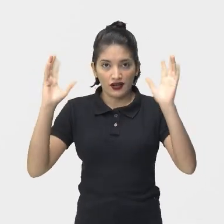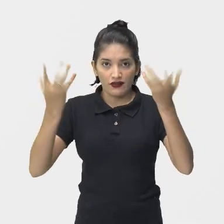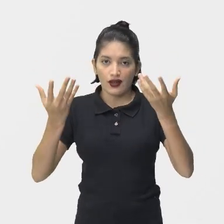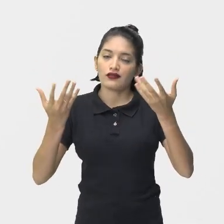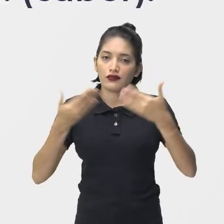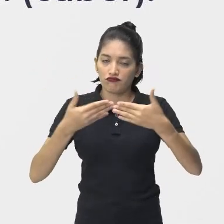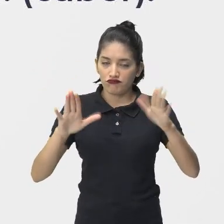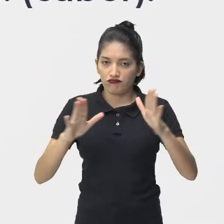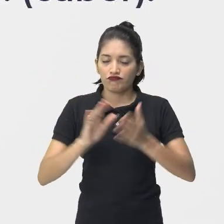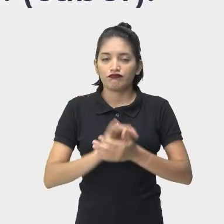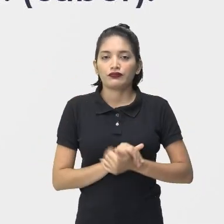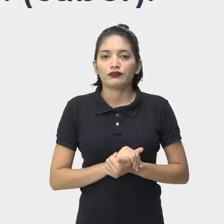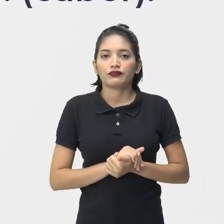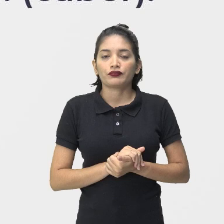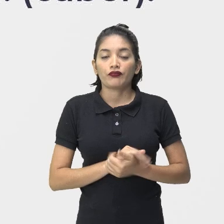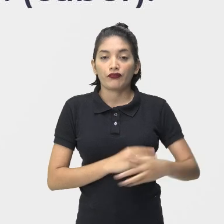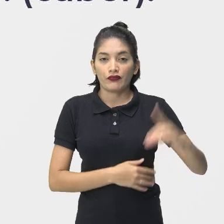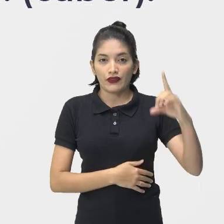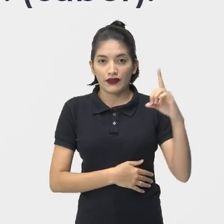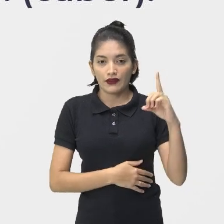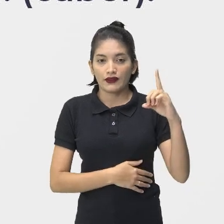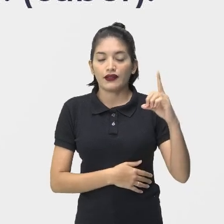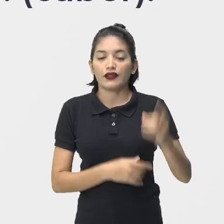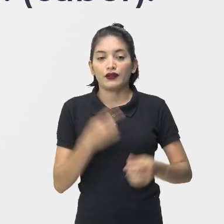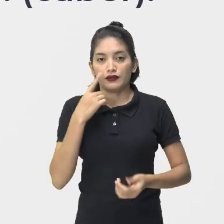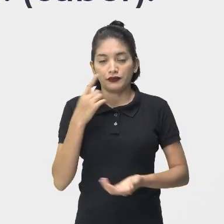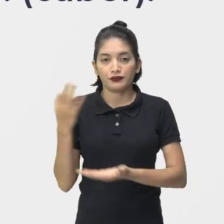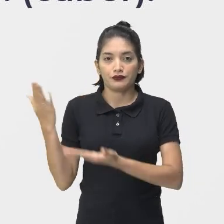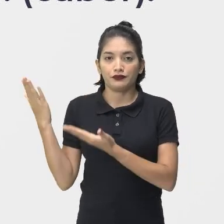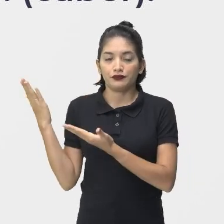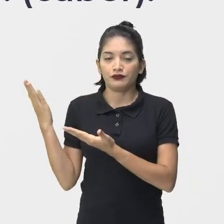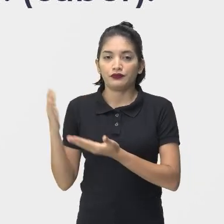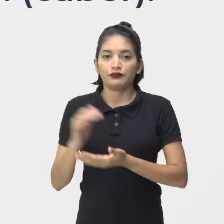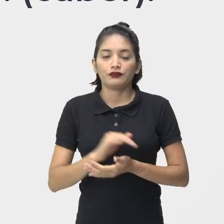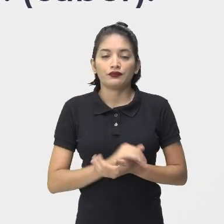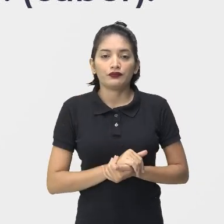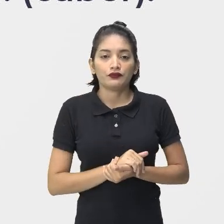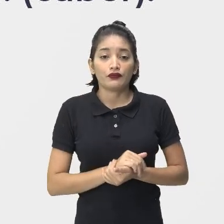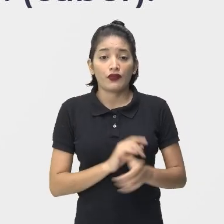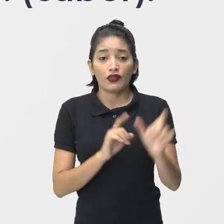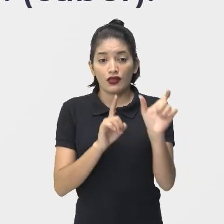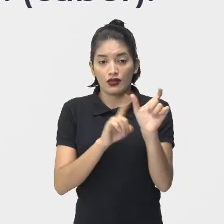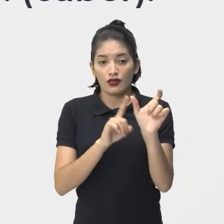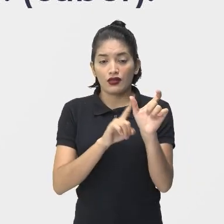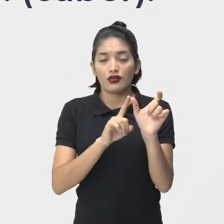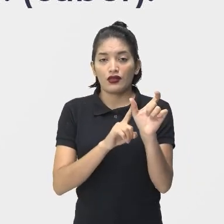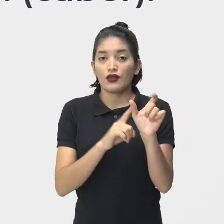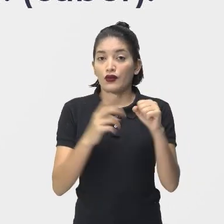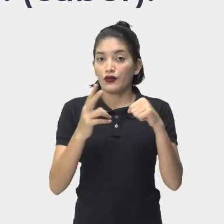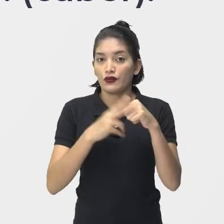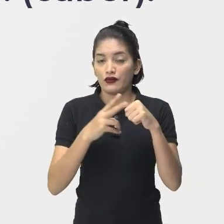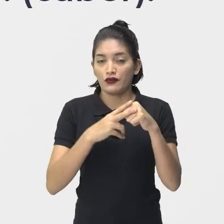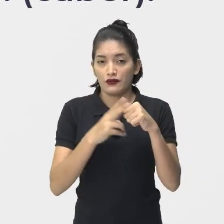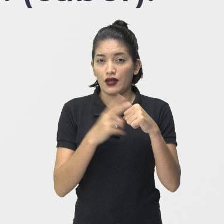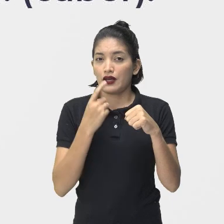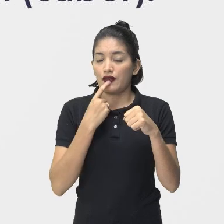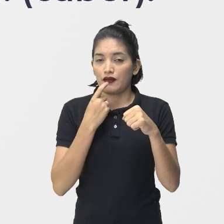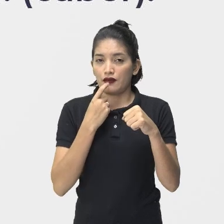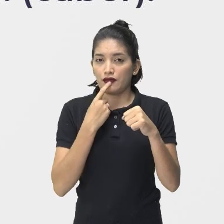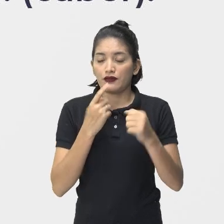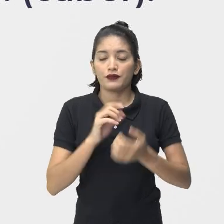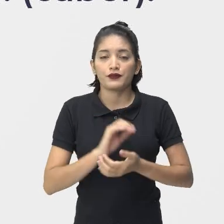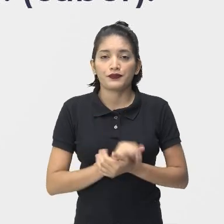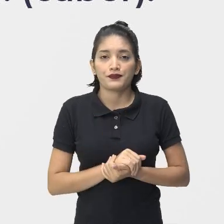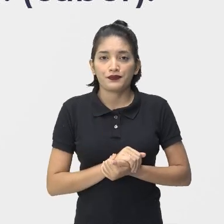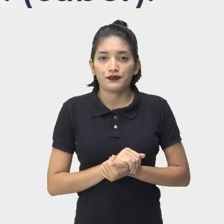festivos. Na nossa letra D, mañana, eu tenho aí o verbo empezar, certo? O verbo